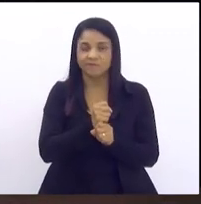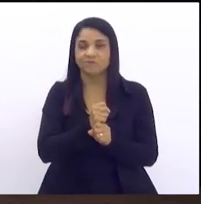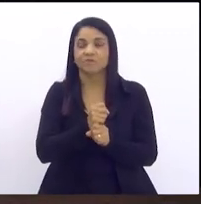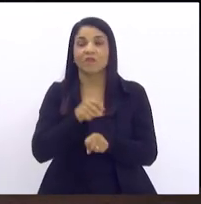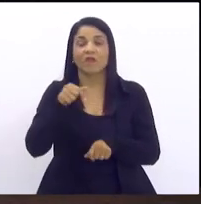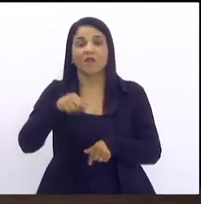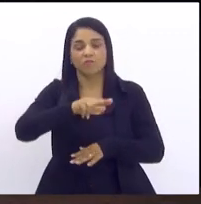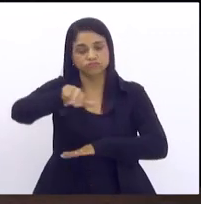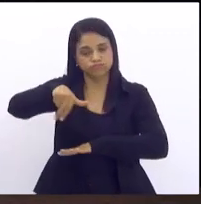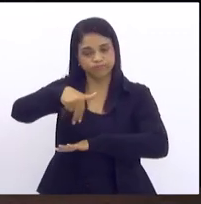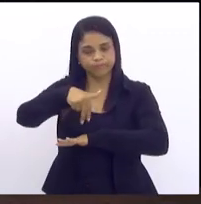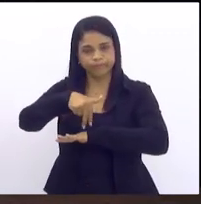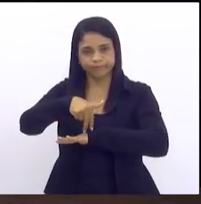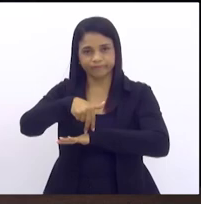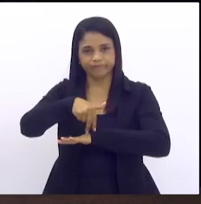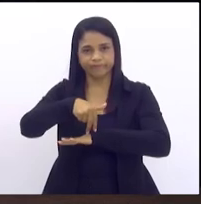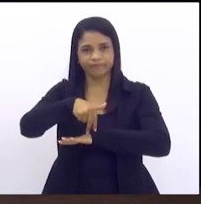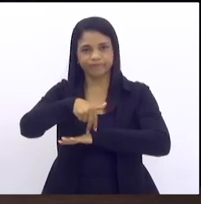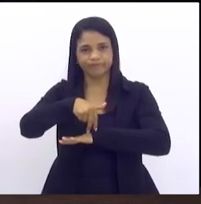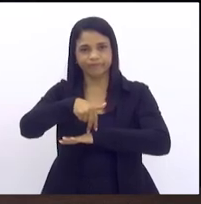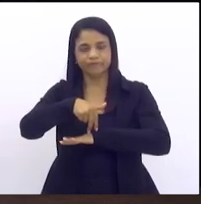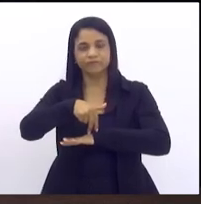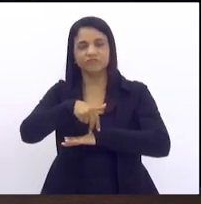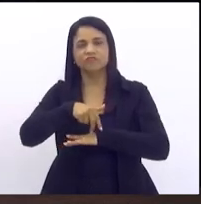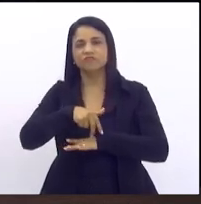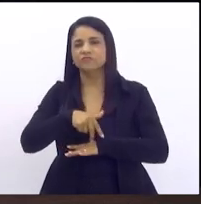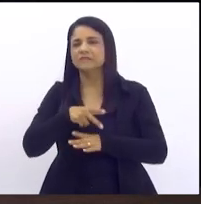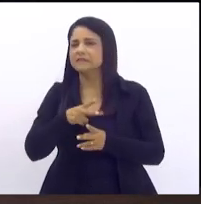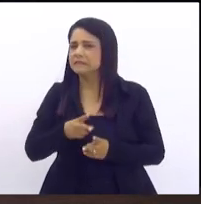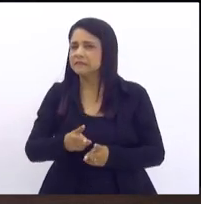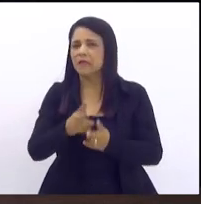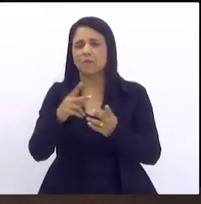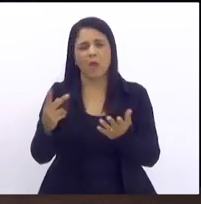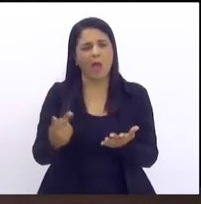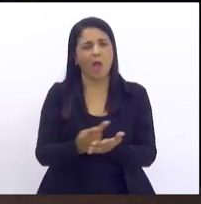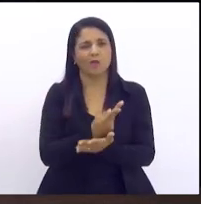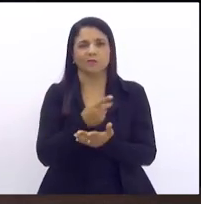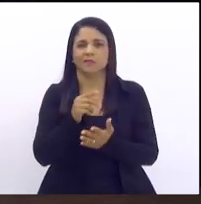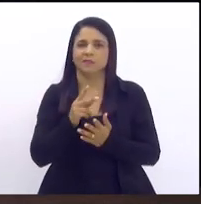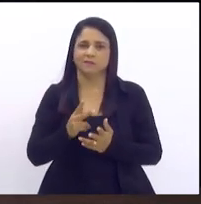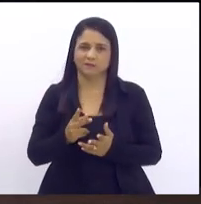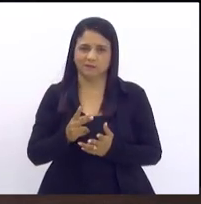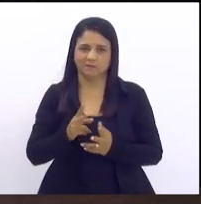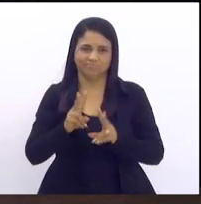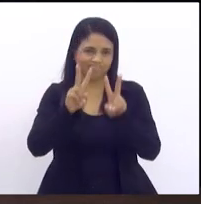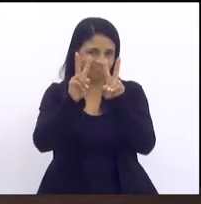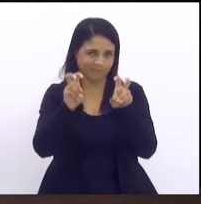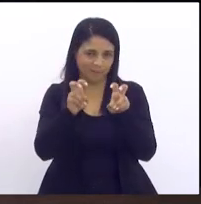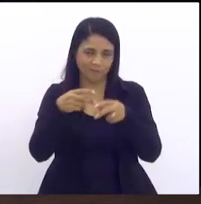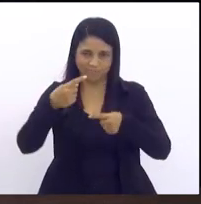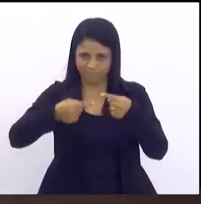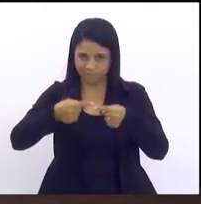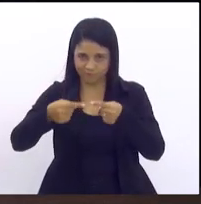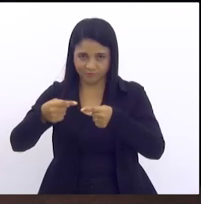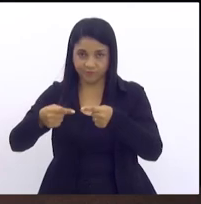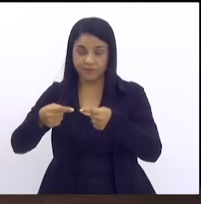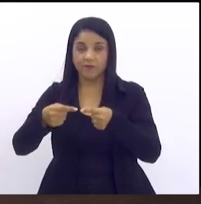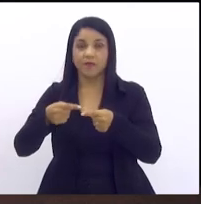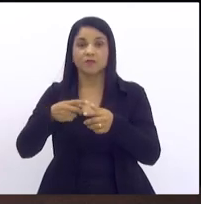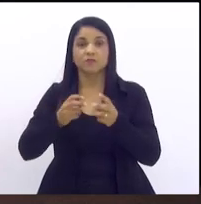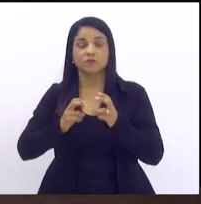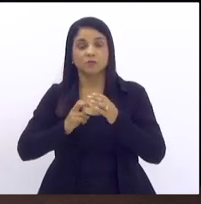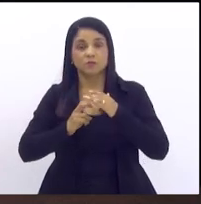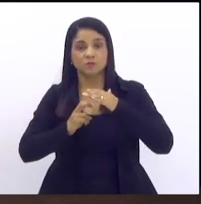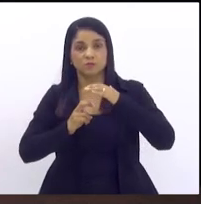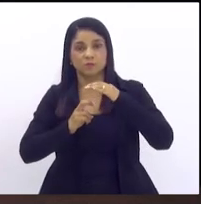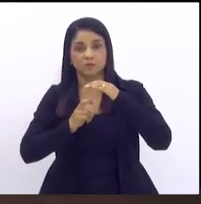traz aqui à tribuna, primeiro, que é uma questão que já vem ocorrendo há bastante tempo, né, que é a questão da supervia, que é